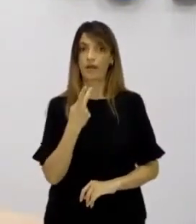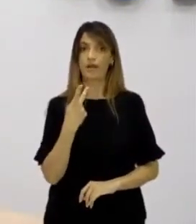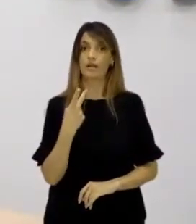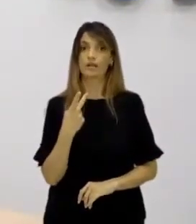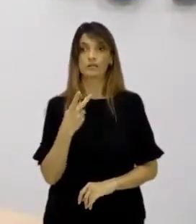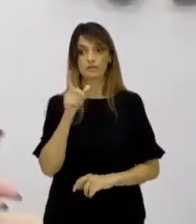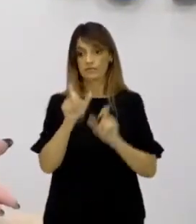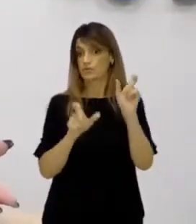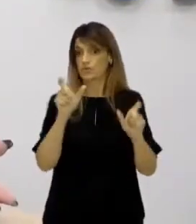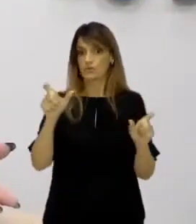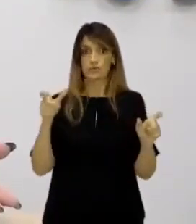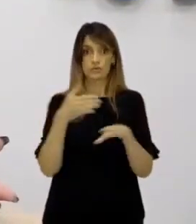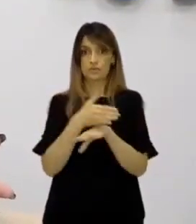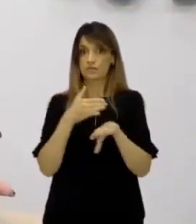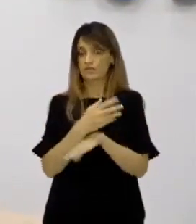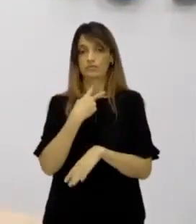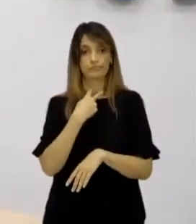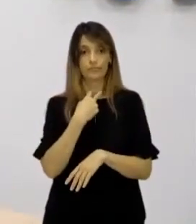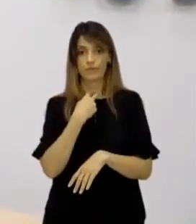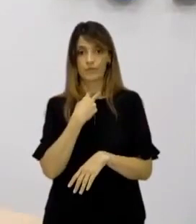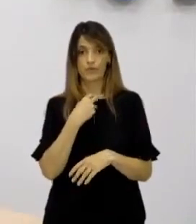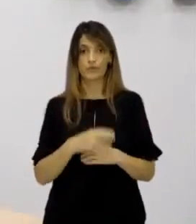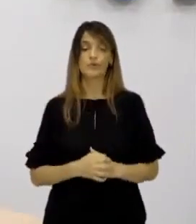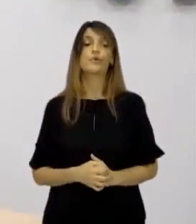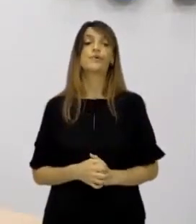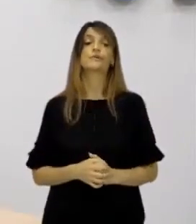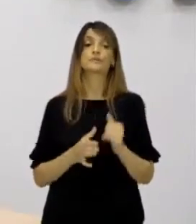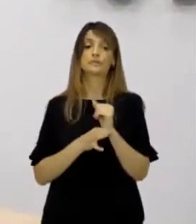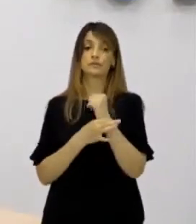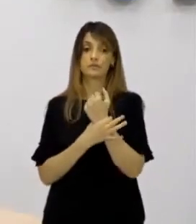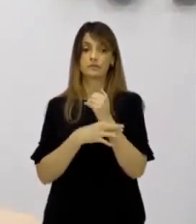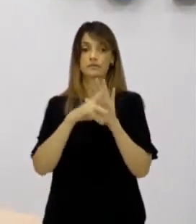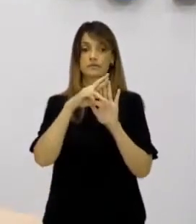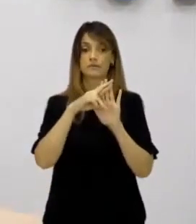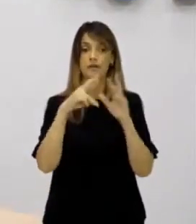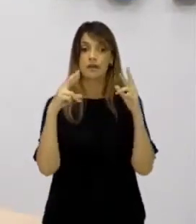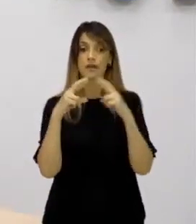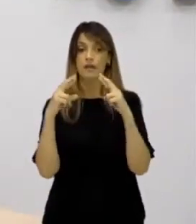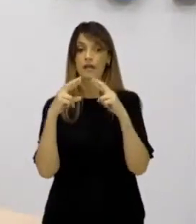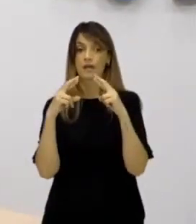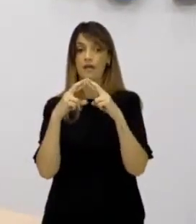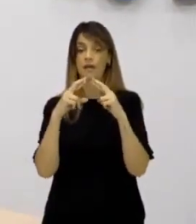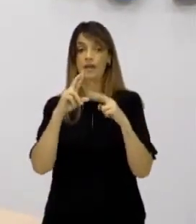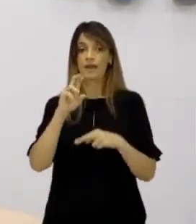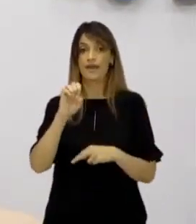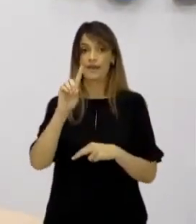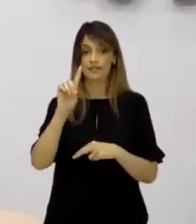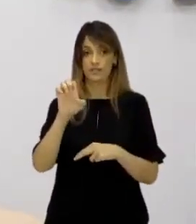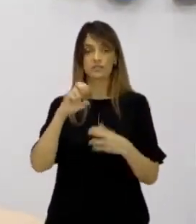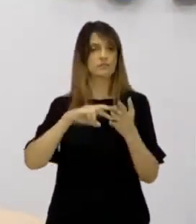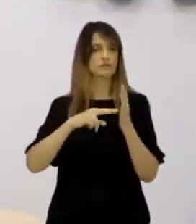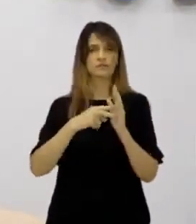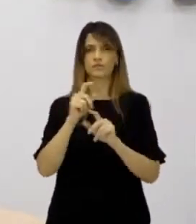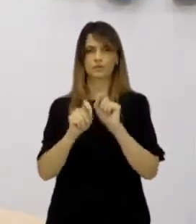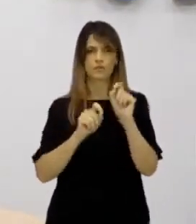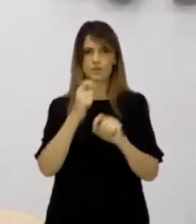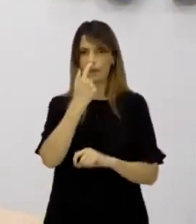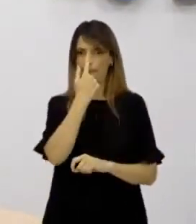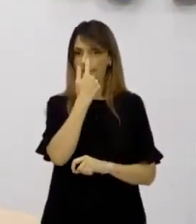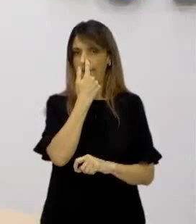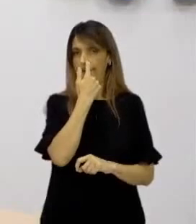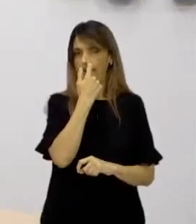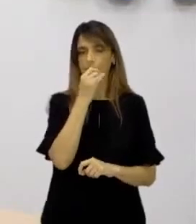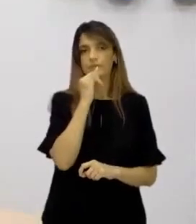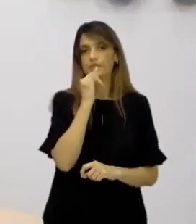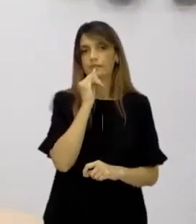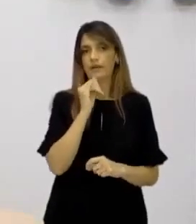acesso. A preservação e garantia da neutralidade da rede. O que isso significa? Eu, sei lá, eu